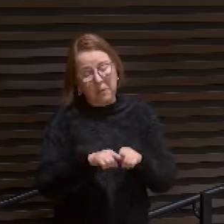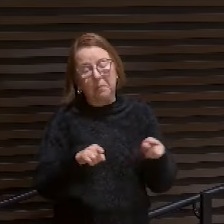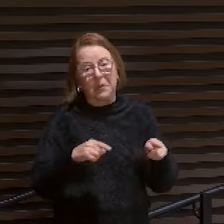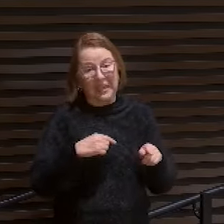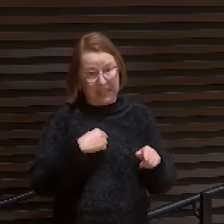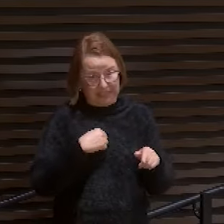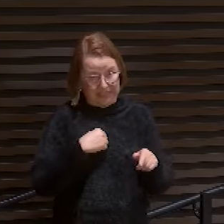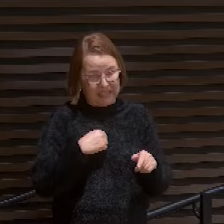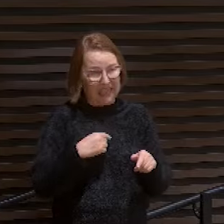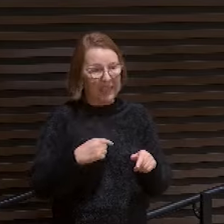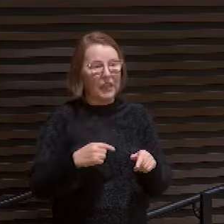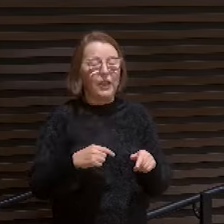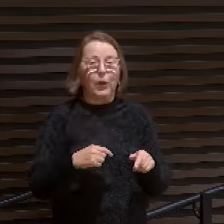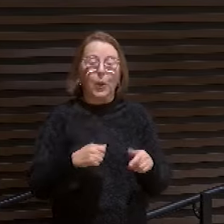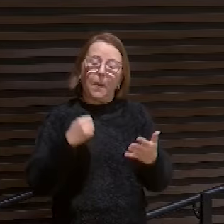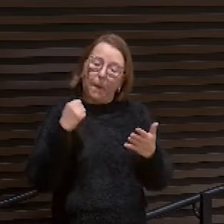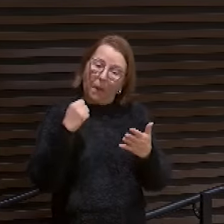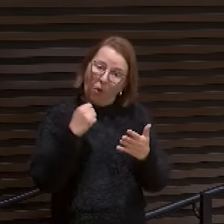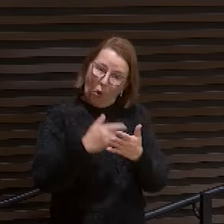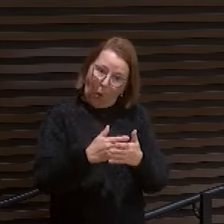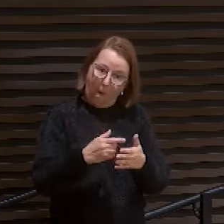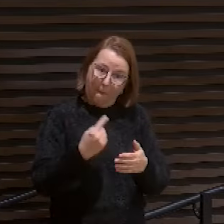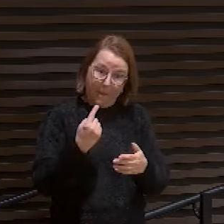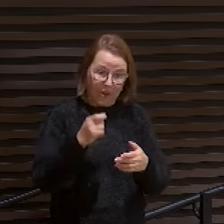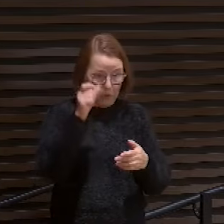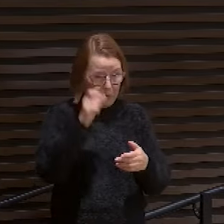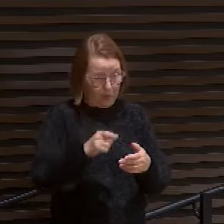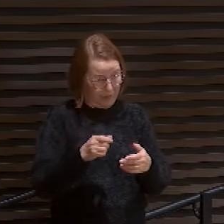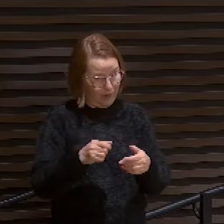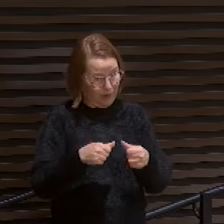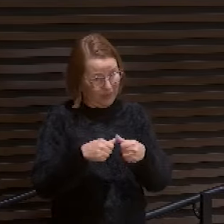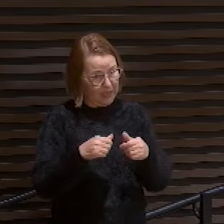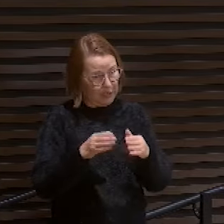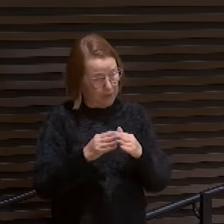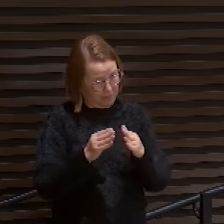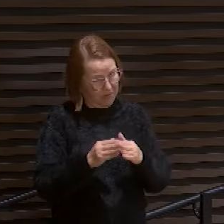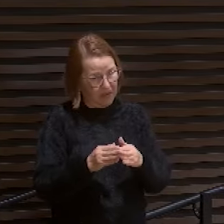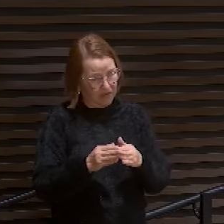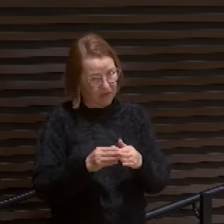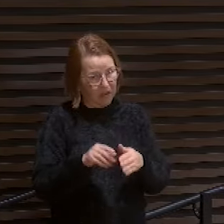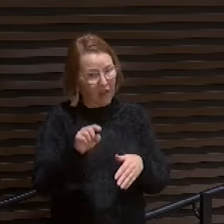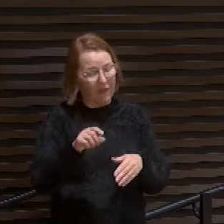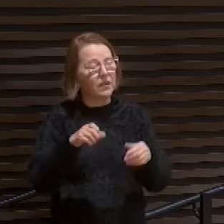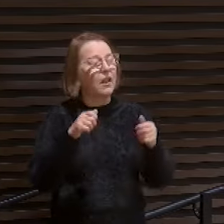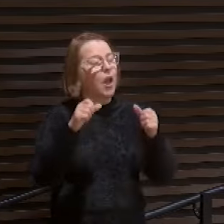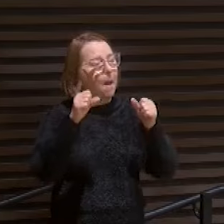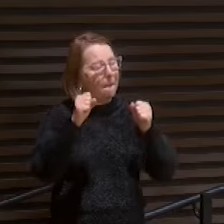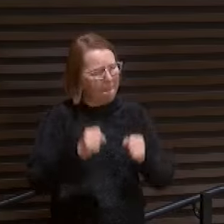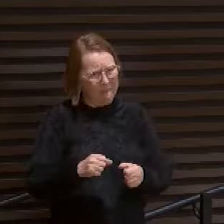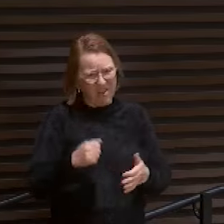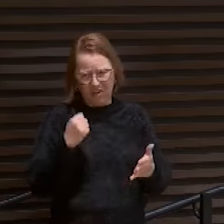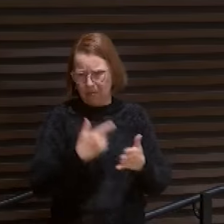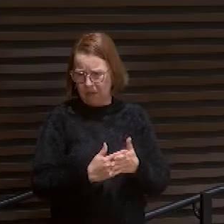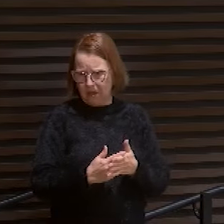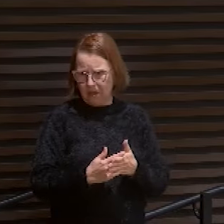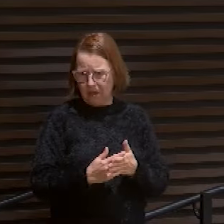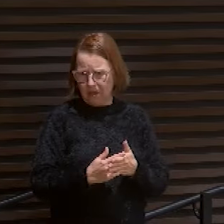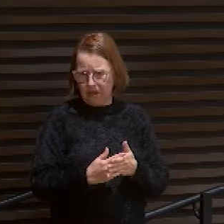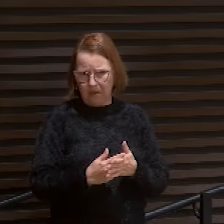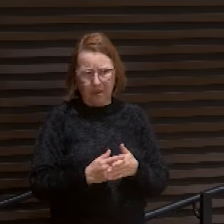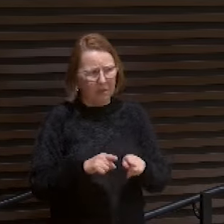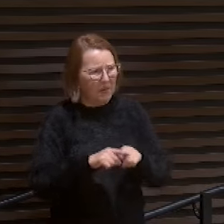que vendeu e eu estou vendendo aqui. Se você me der R$1.000, ele é seu. Mas eu não tenho